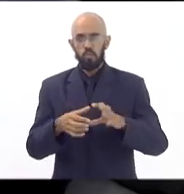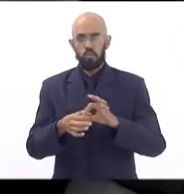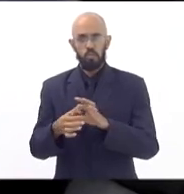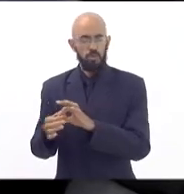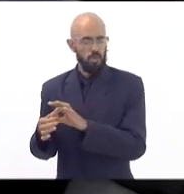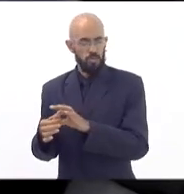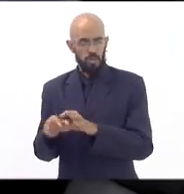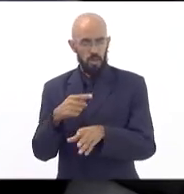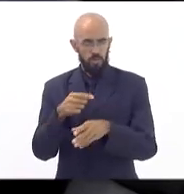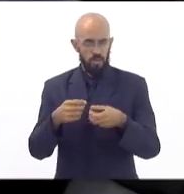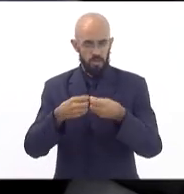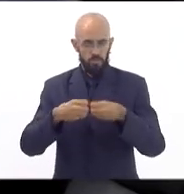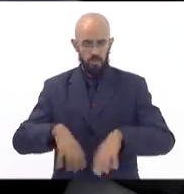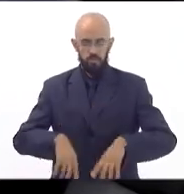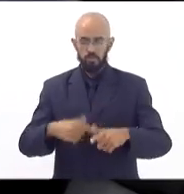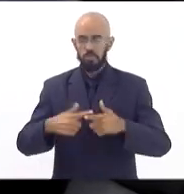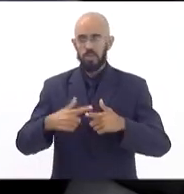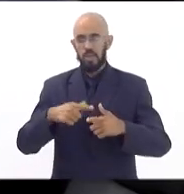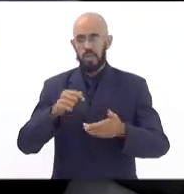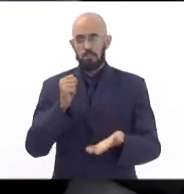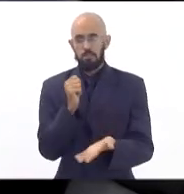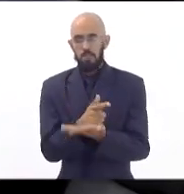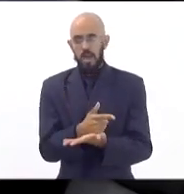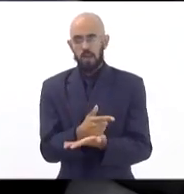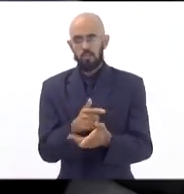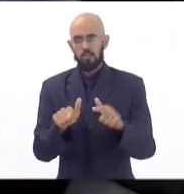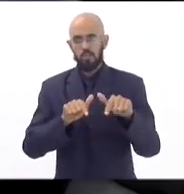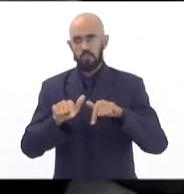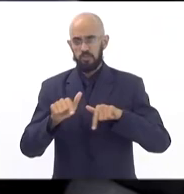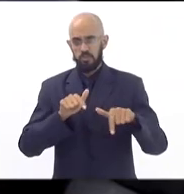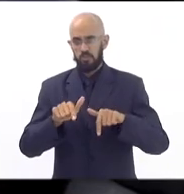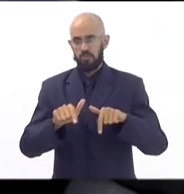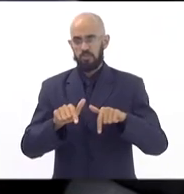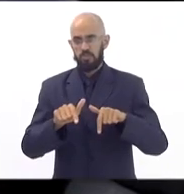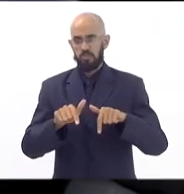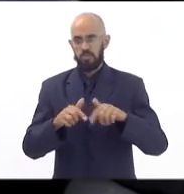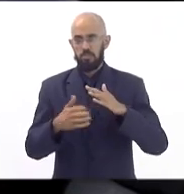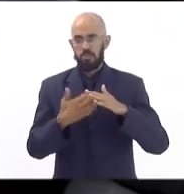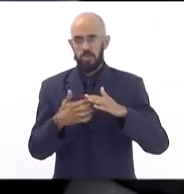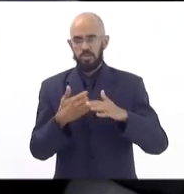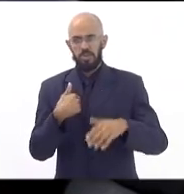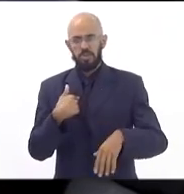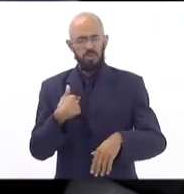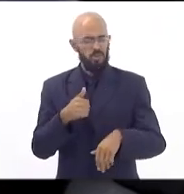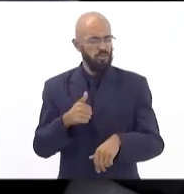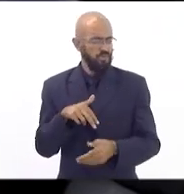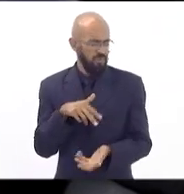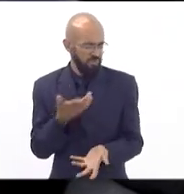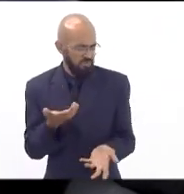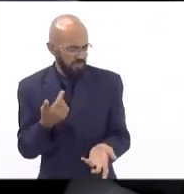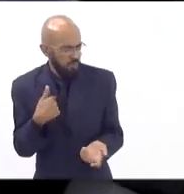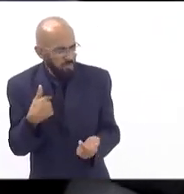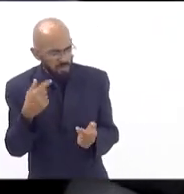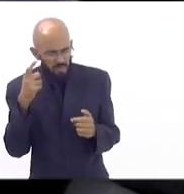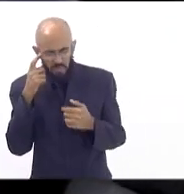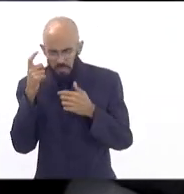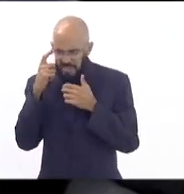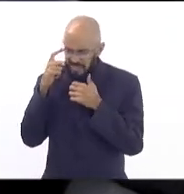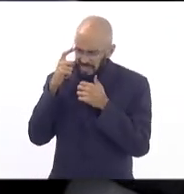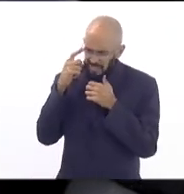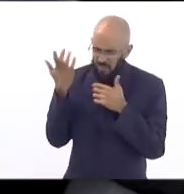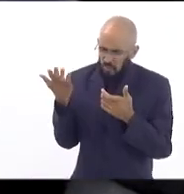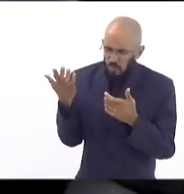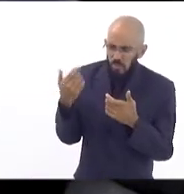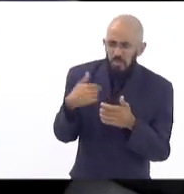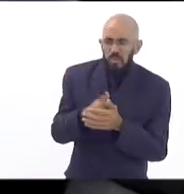prejudicado porque ele que paga por serviço da SuperVia E então eu fico aqui sem problema é verdade antigo que a